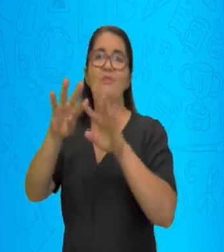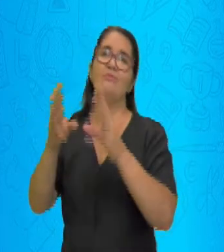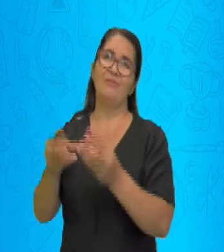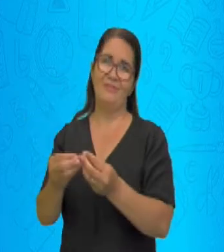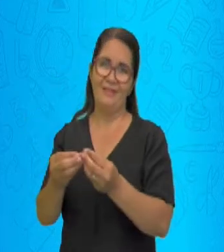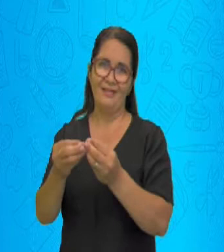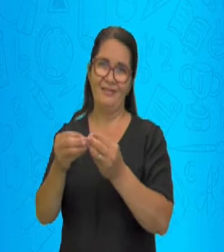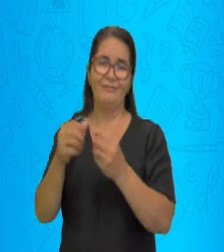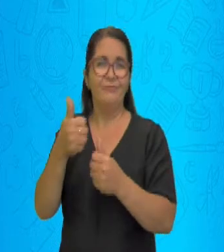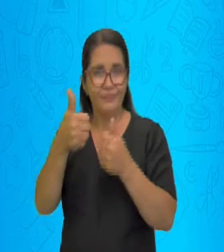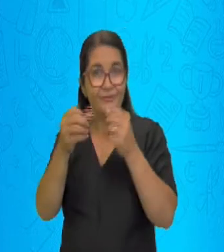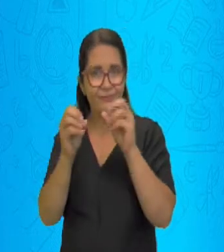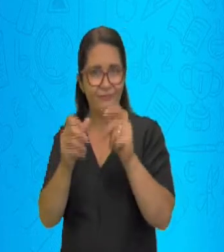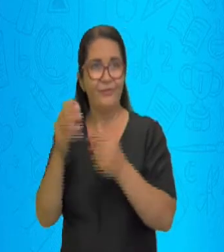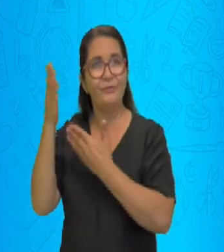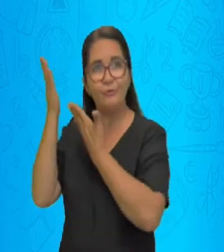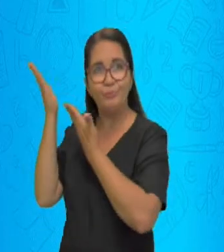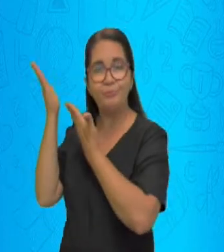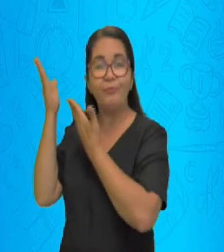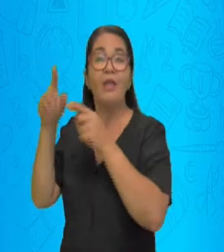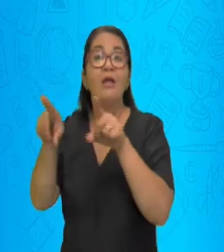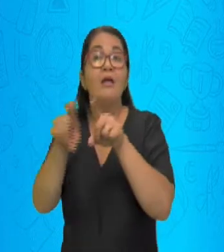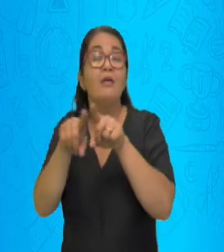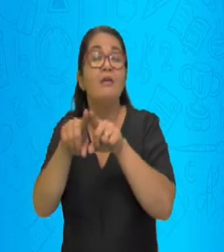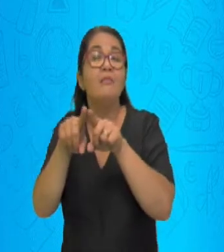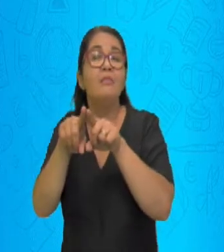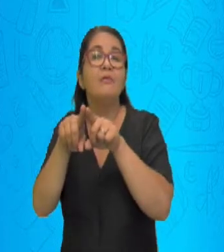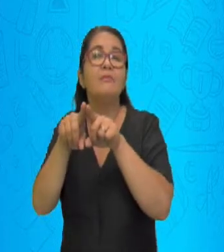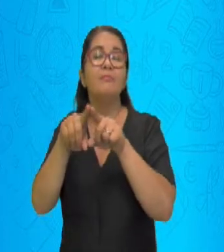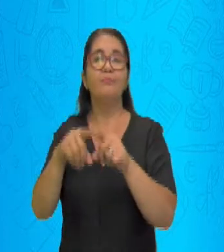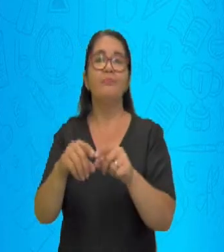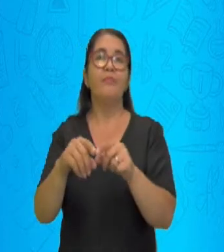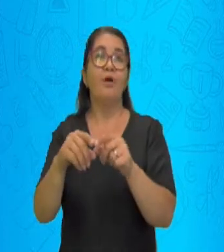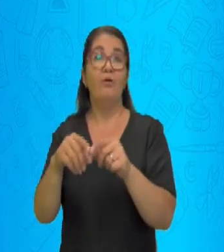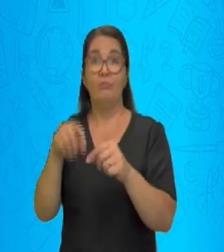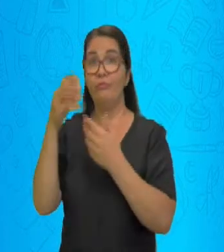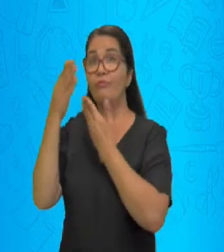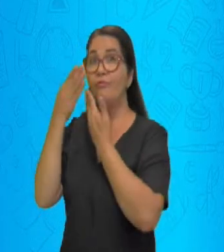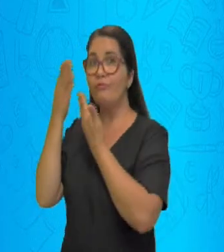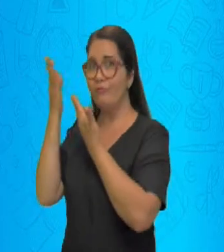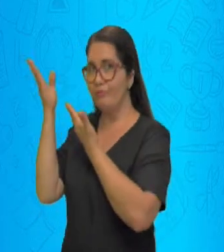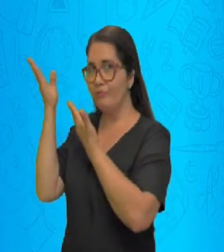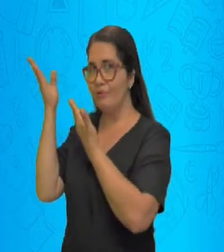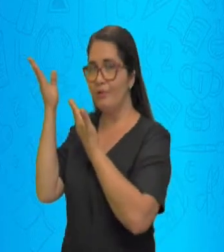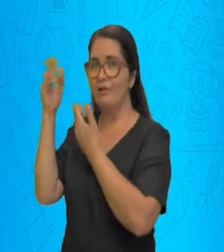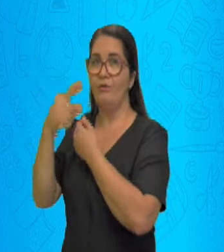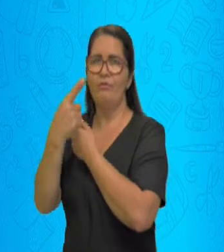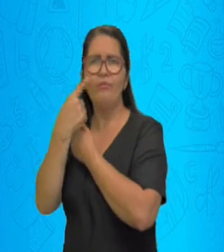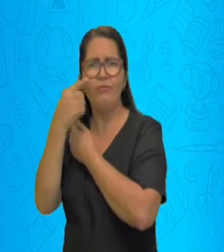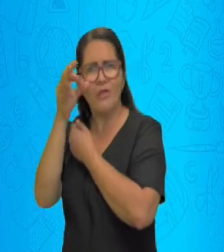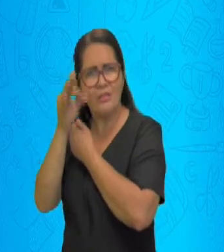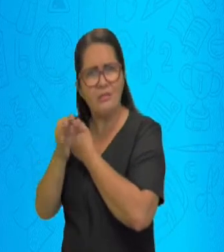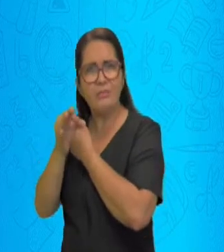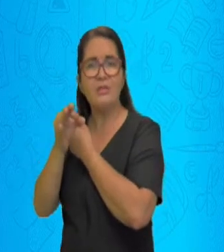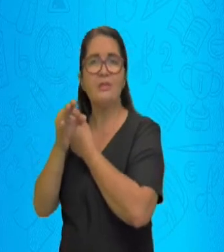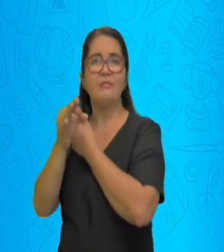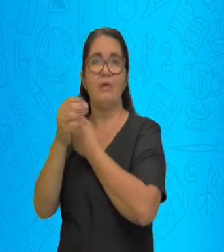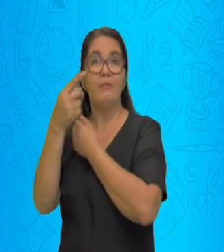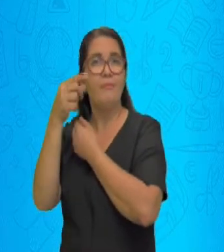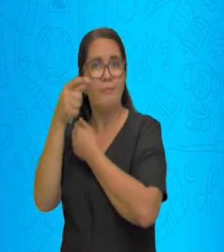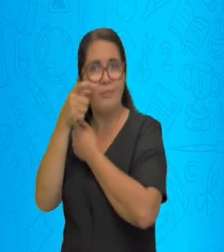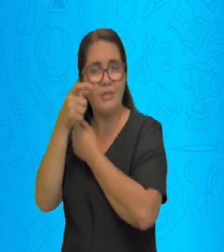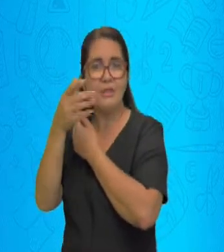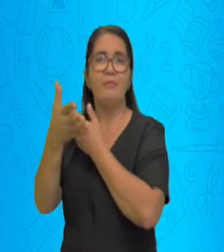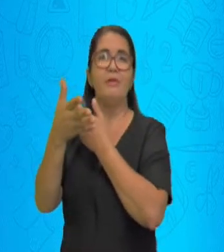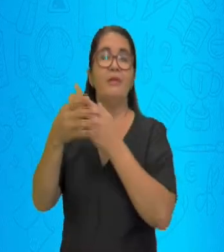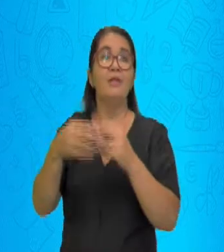para vocês é 5 mais 4, 9. 4 mais 5, 9. Eu